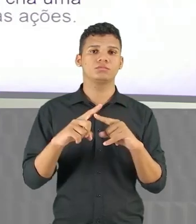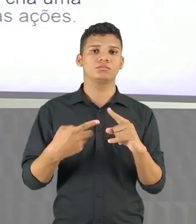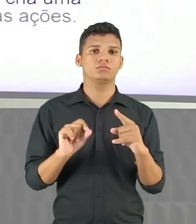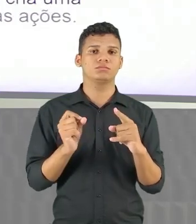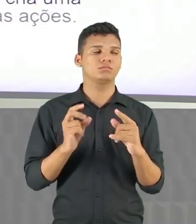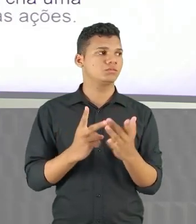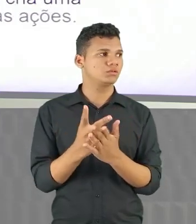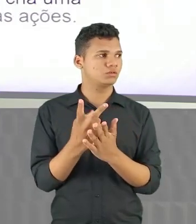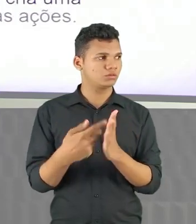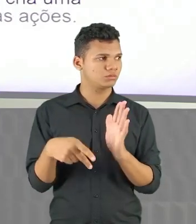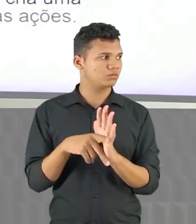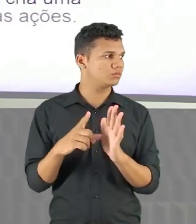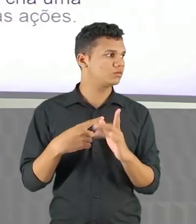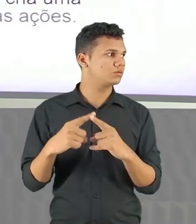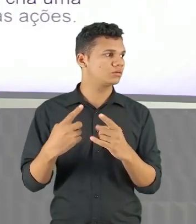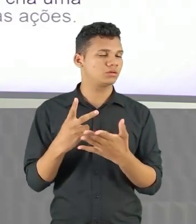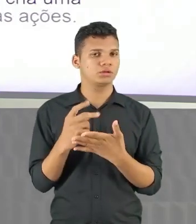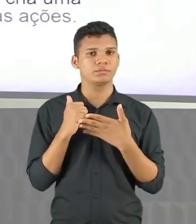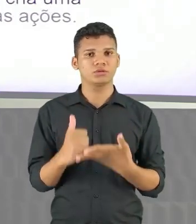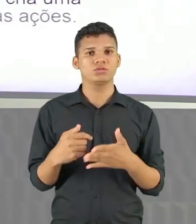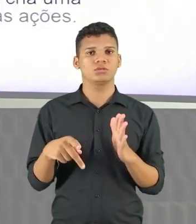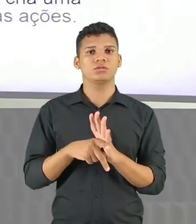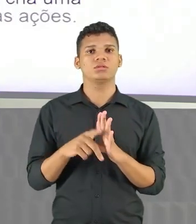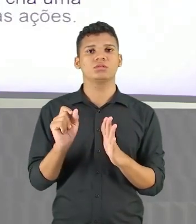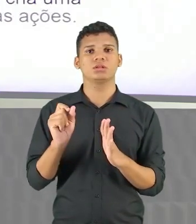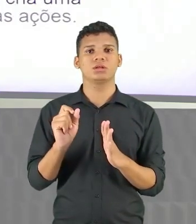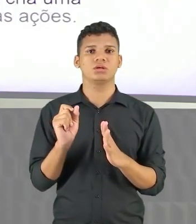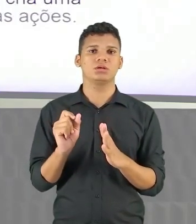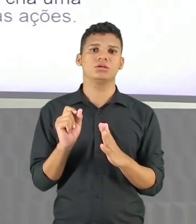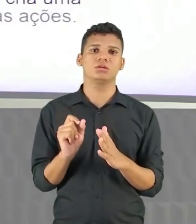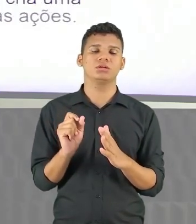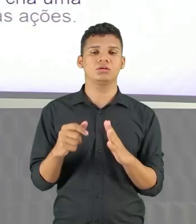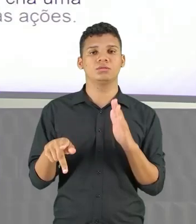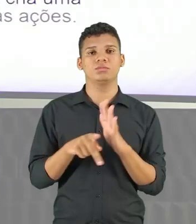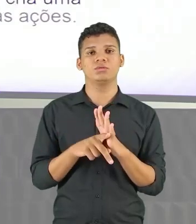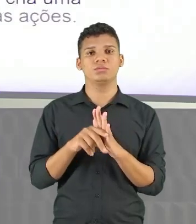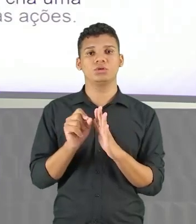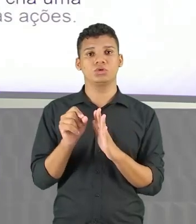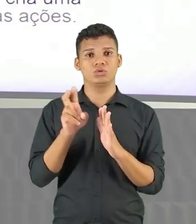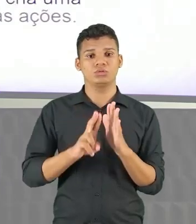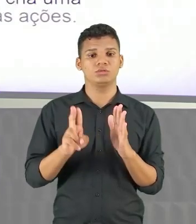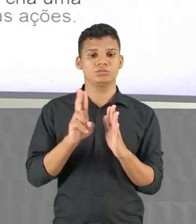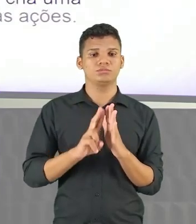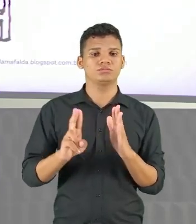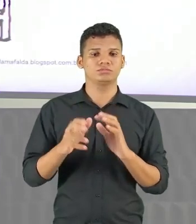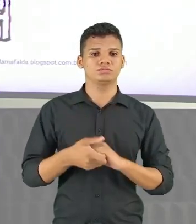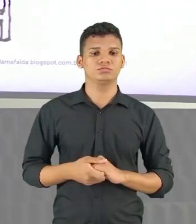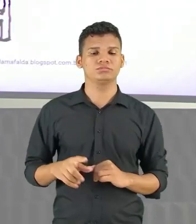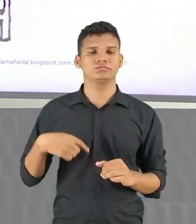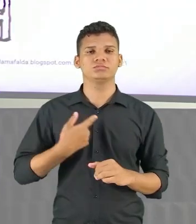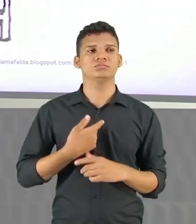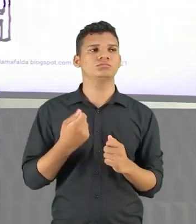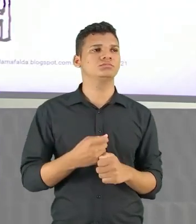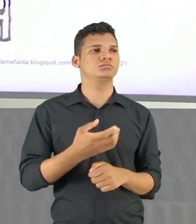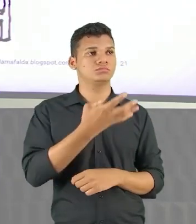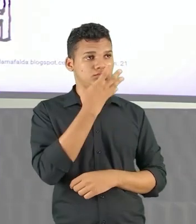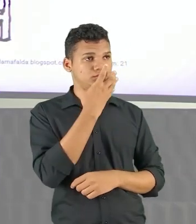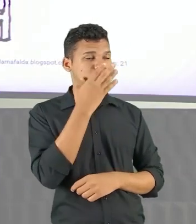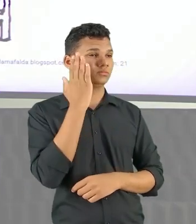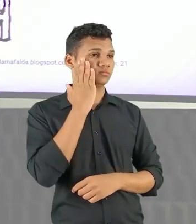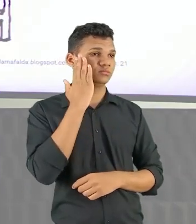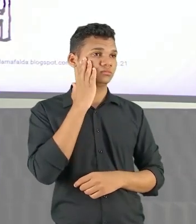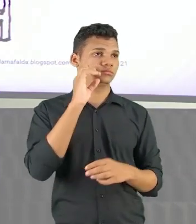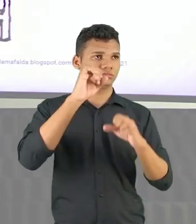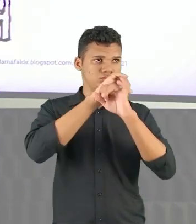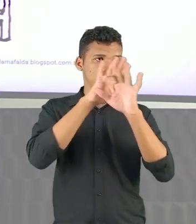recurso morfossintático que colabora para o efeito de humor está indicado pelo. Aí a gente tinha que ter essa noção de entender.